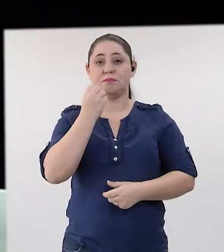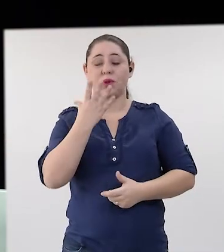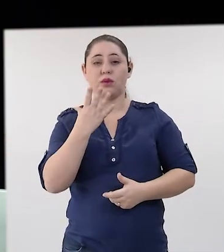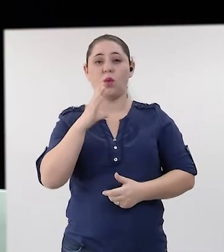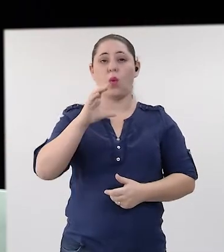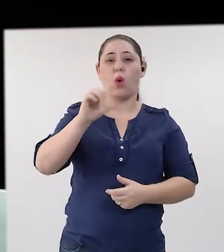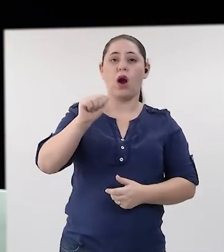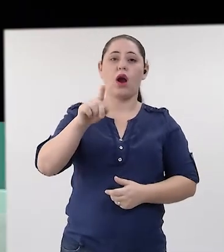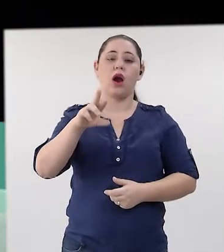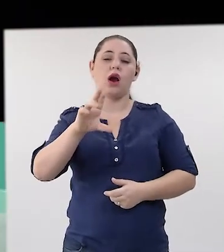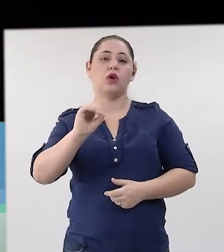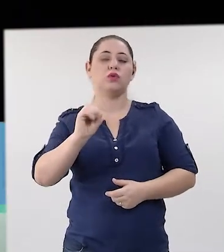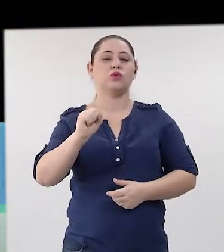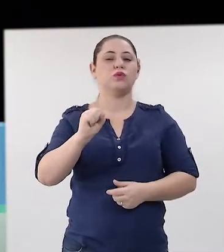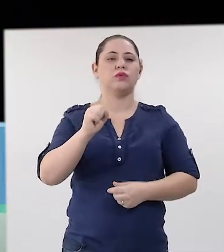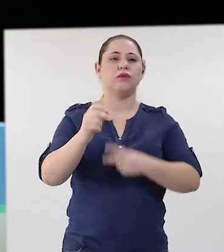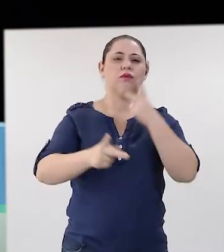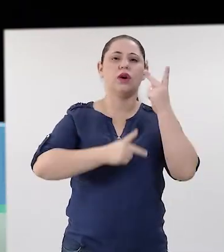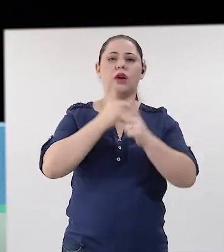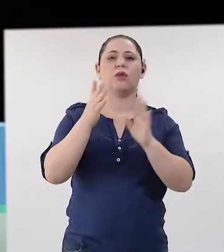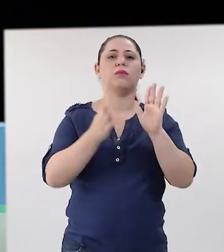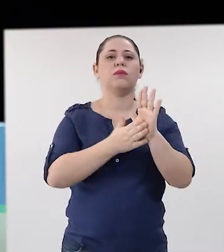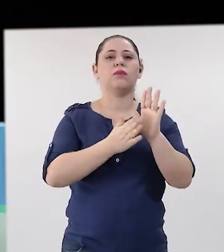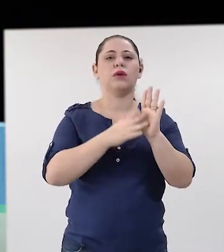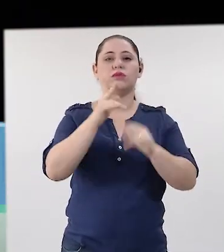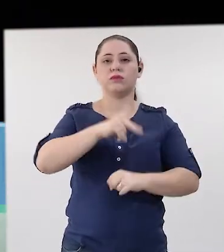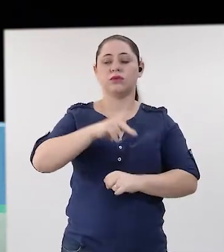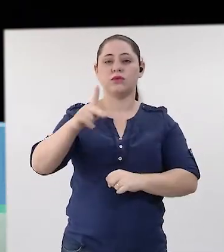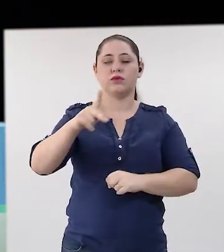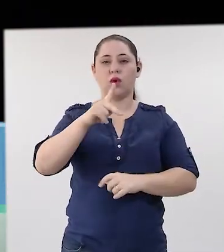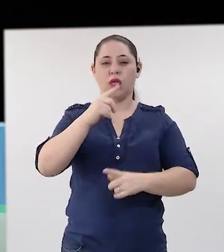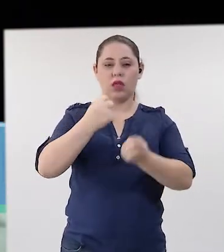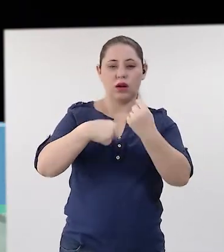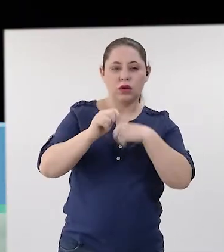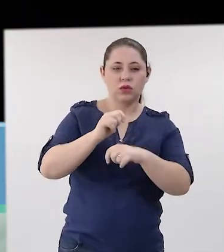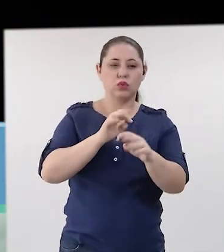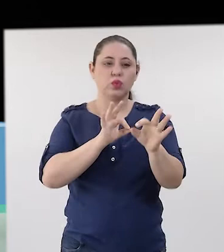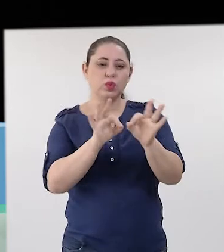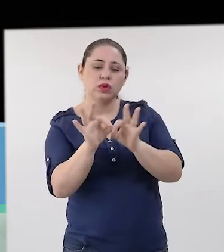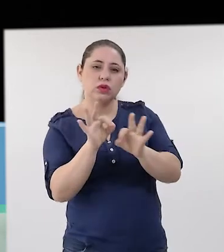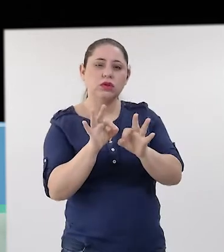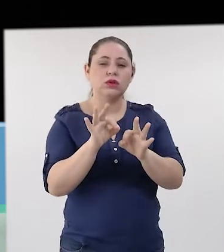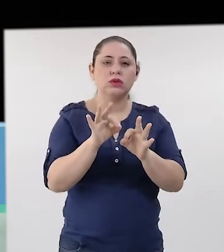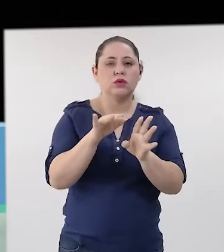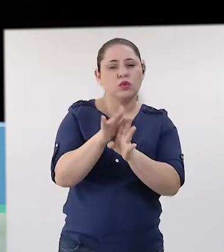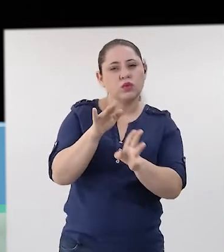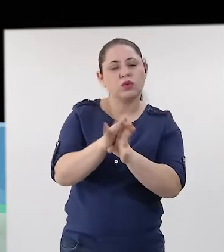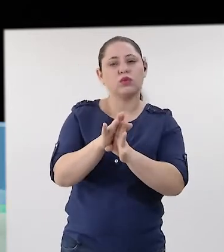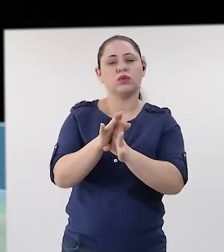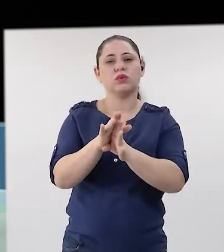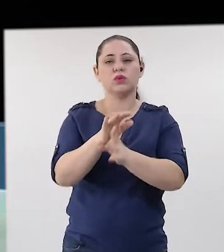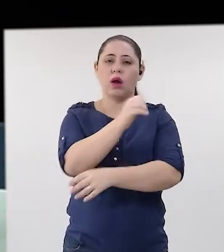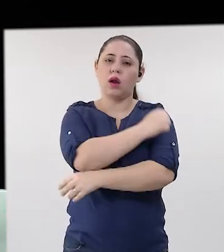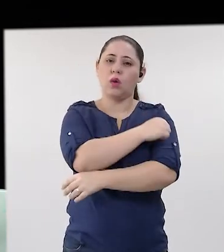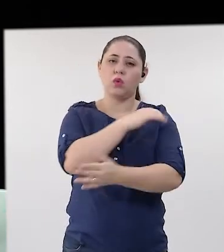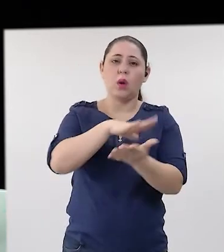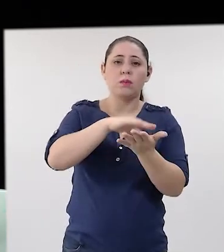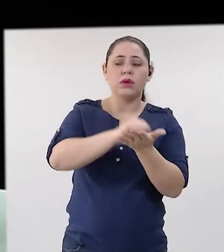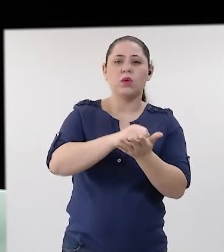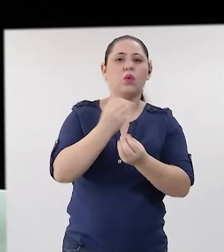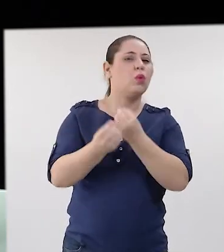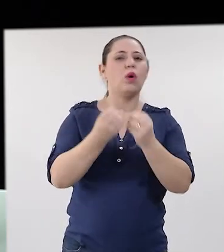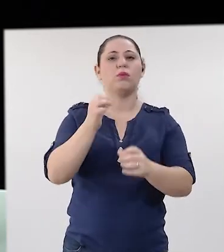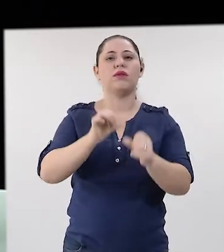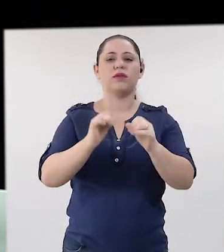Bom, Carlos, falando do papel do professor agora na gerência, nesse papel de gerenciar os seus alunos no aplicativo, como